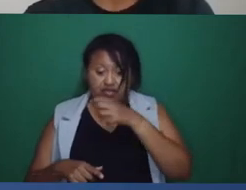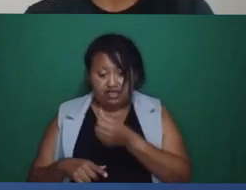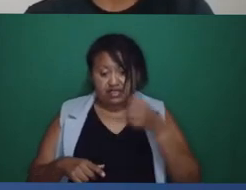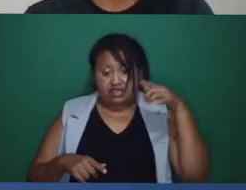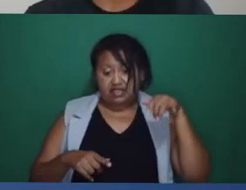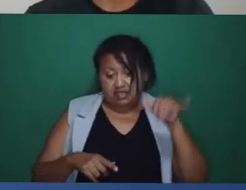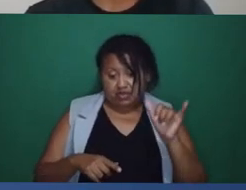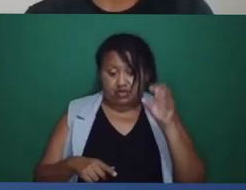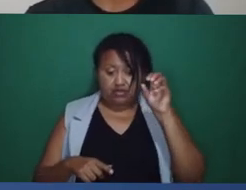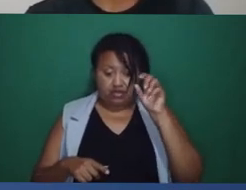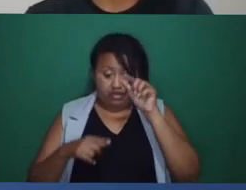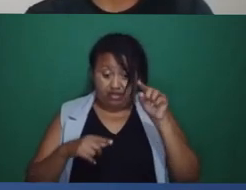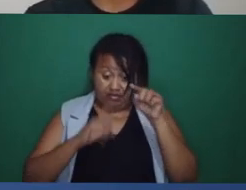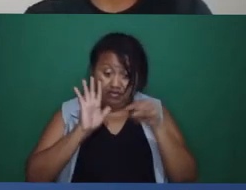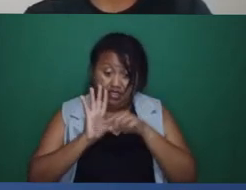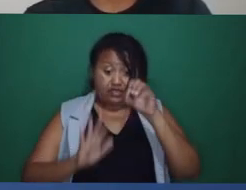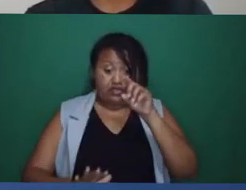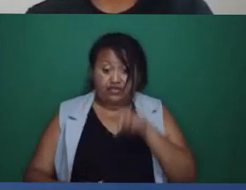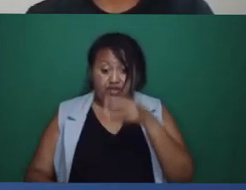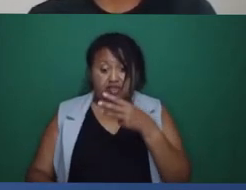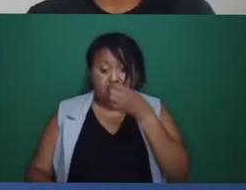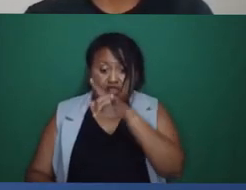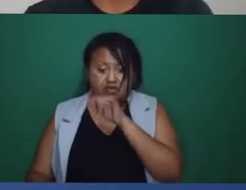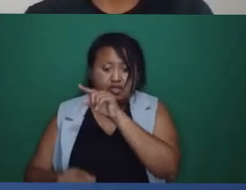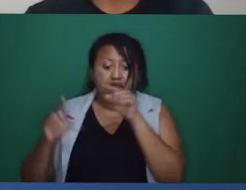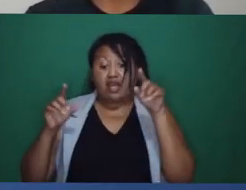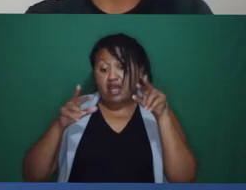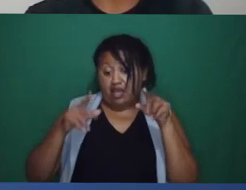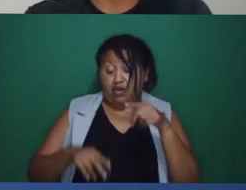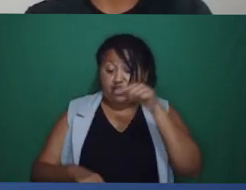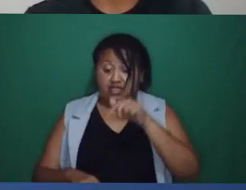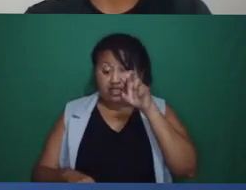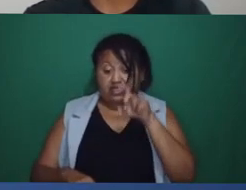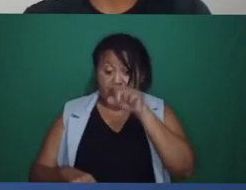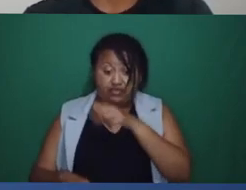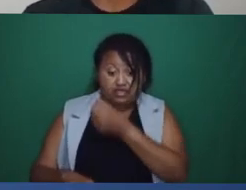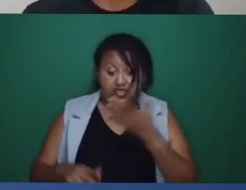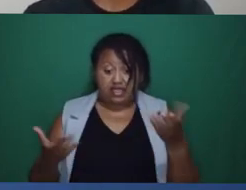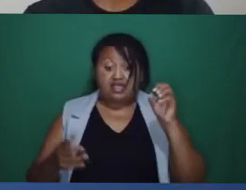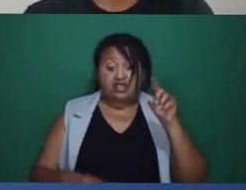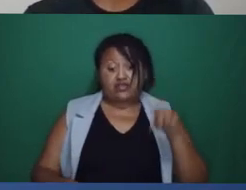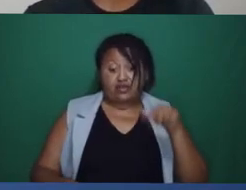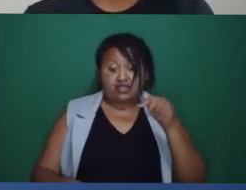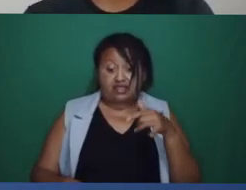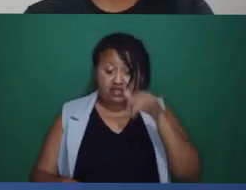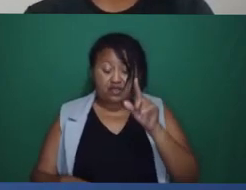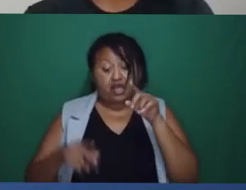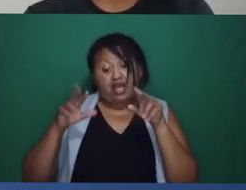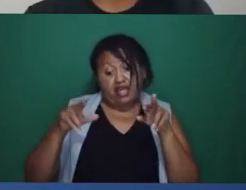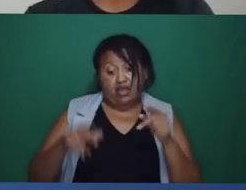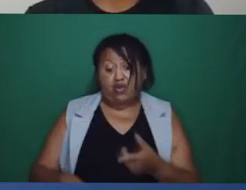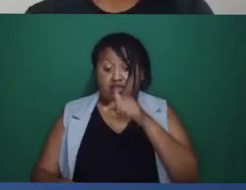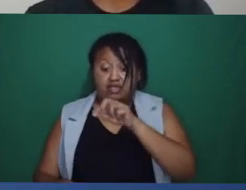nós vamos ter y - 0,3 y = 75,6 0,7